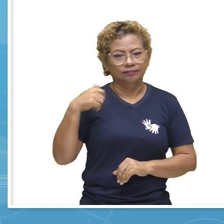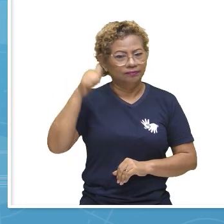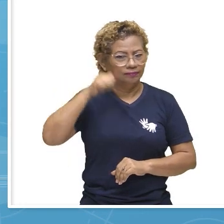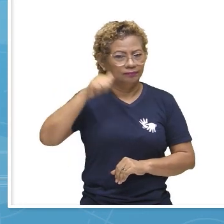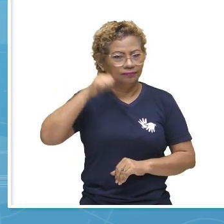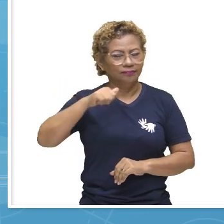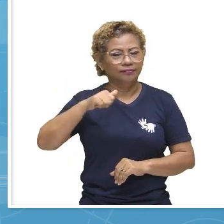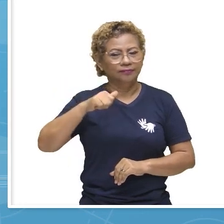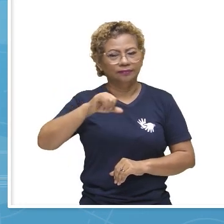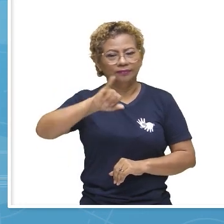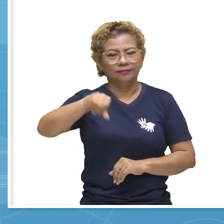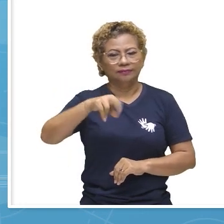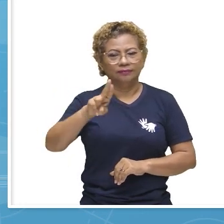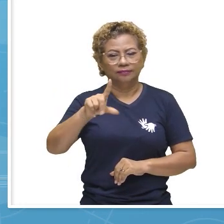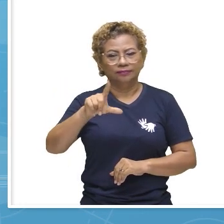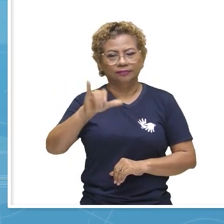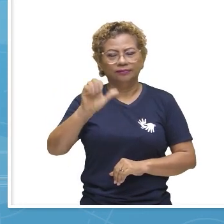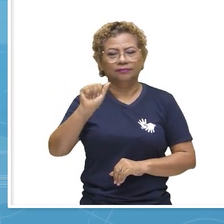anos.